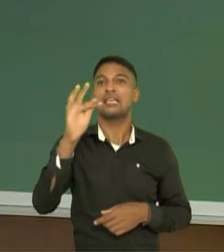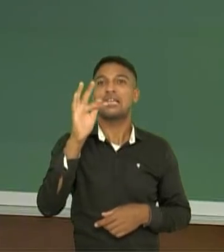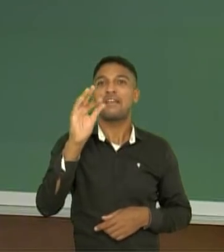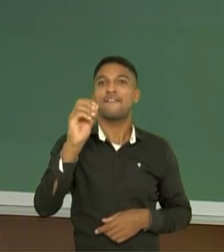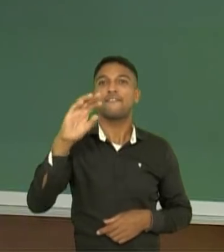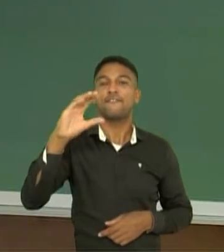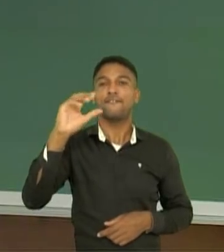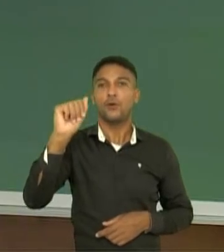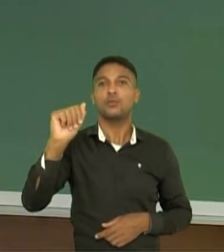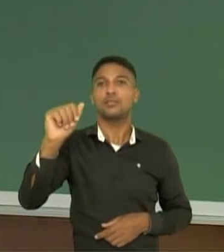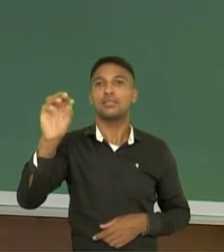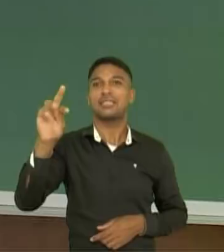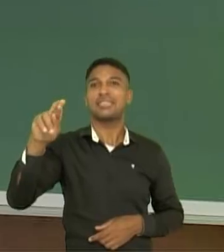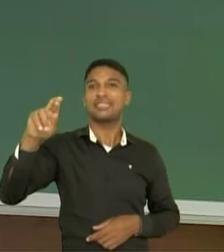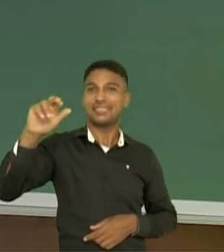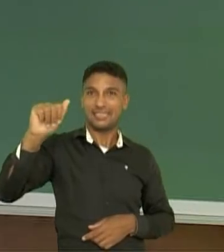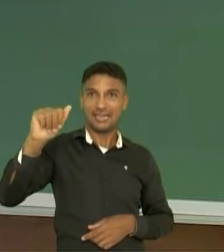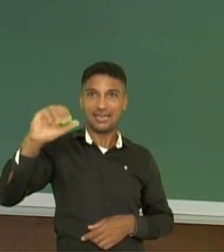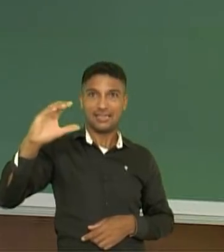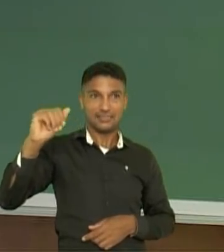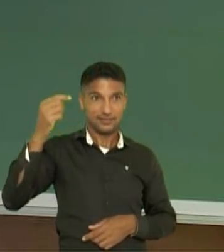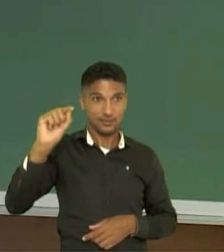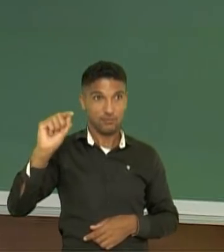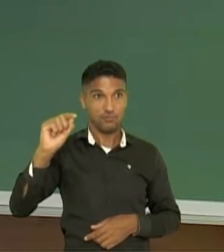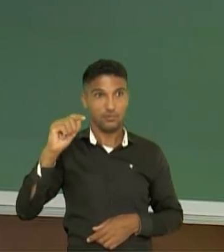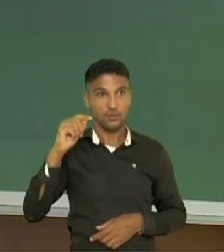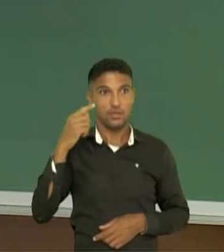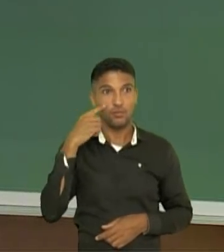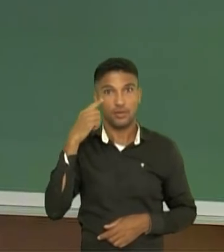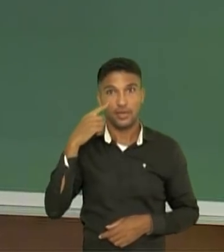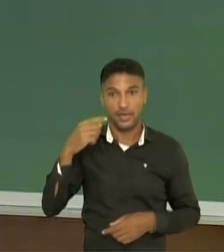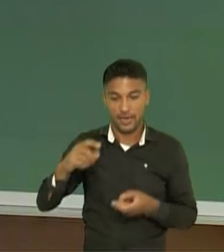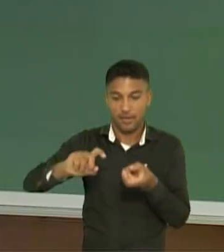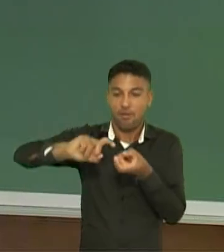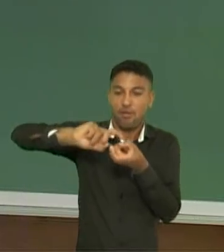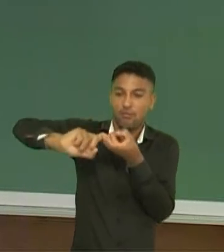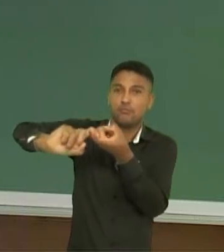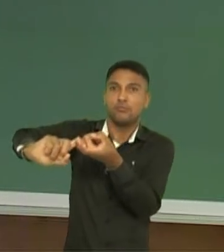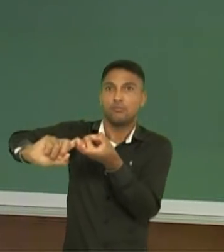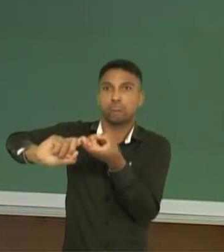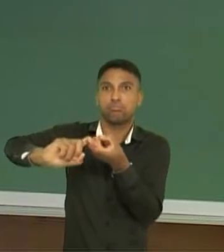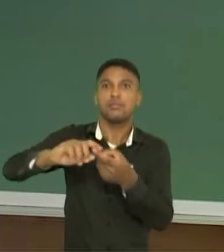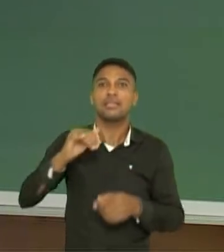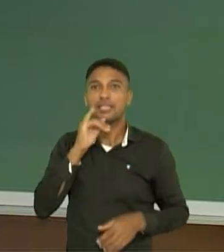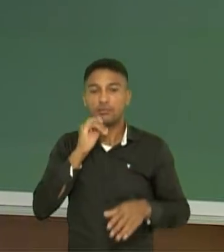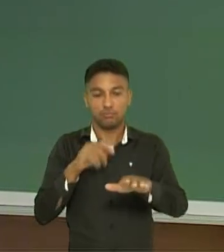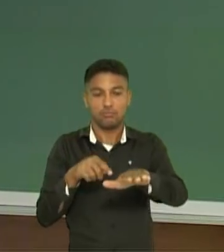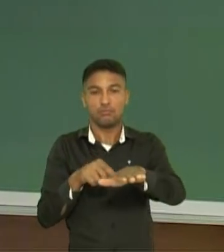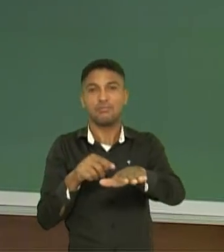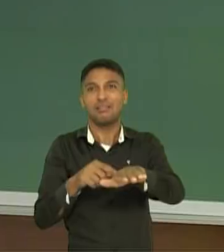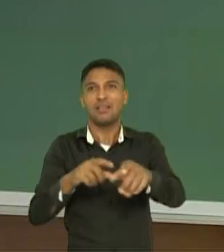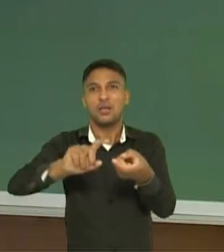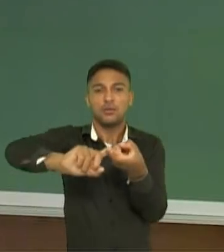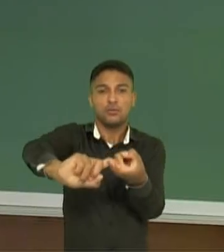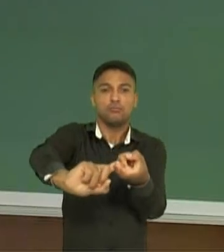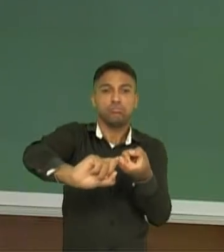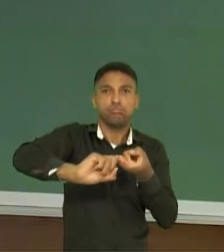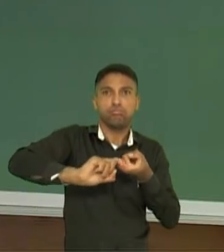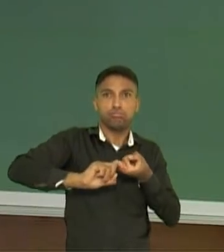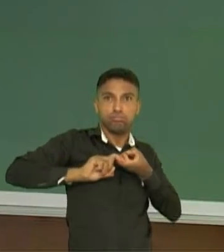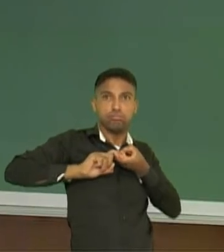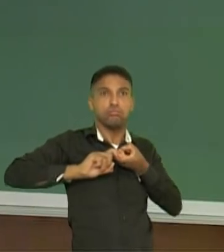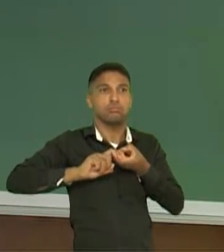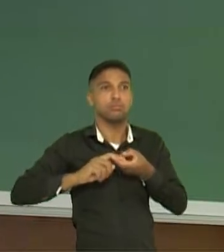tensão, e tem a força de empuxo, né, que é aquela força provocada pelo deslocamento de fluidos, que faz com que você tenha o voo